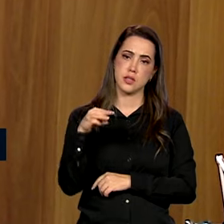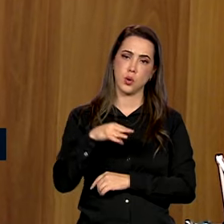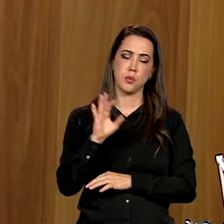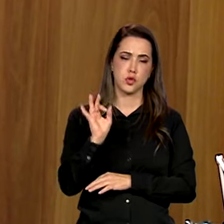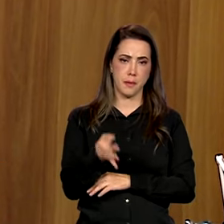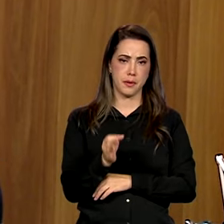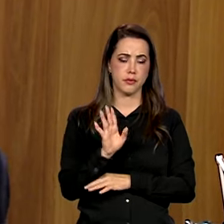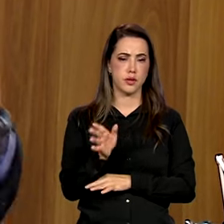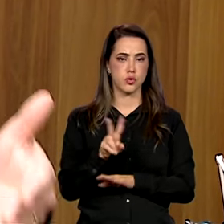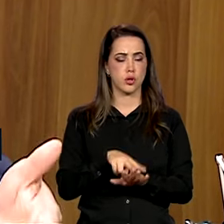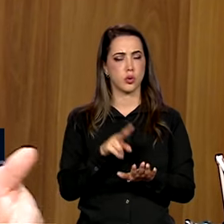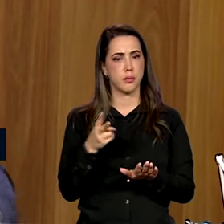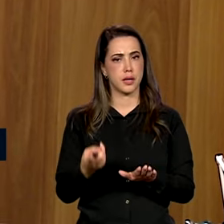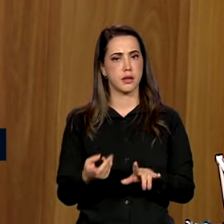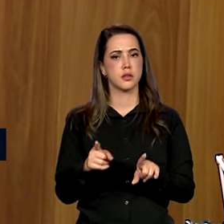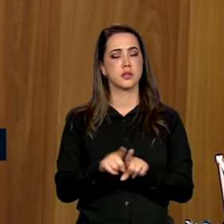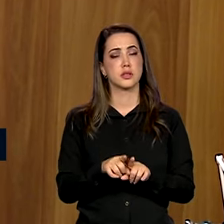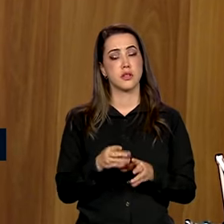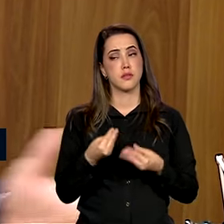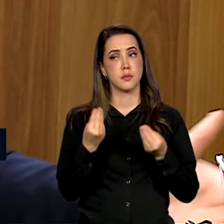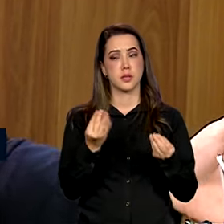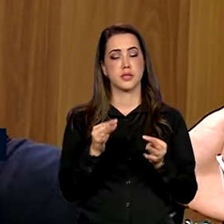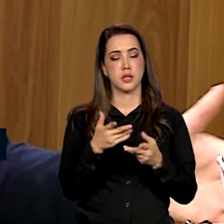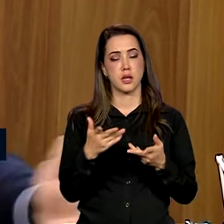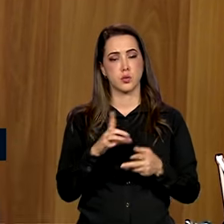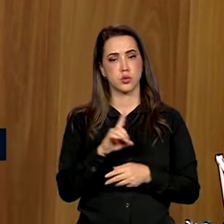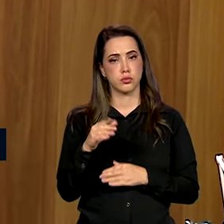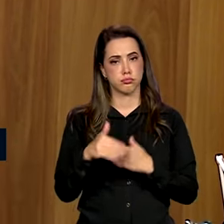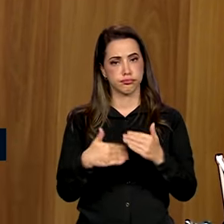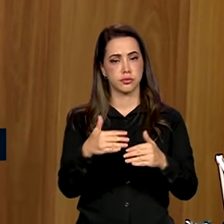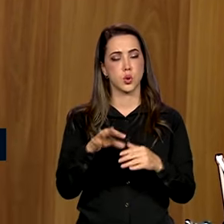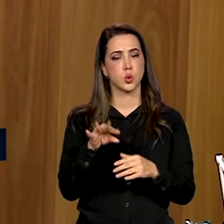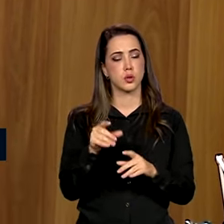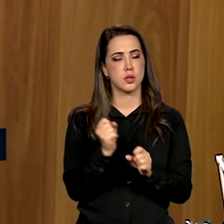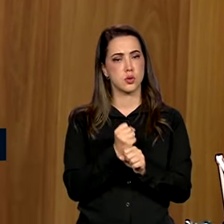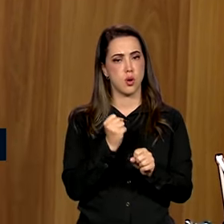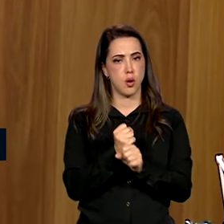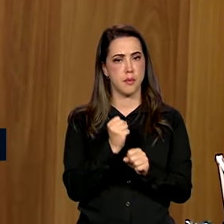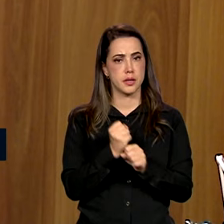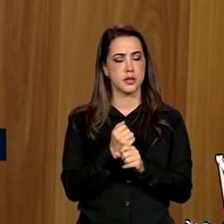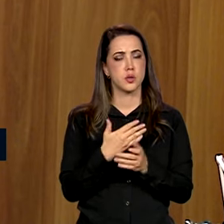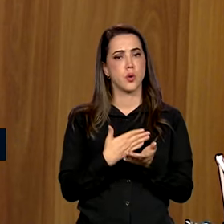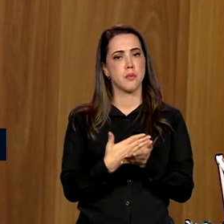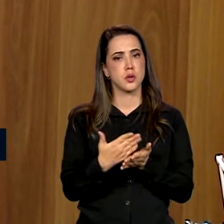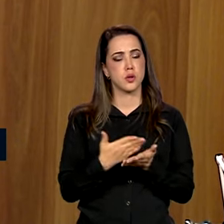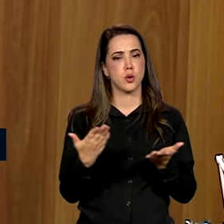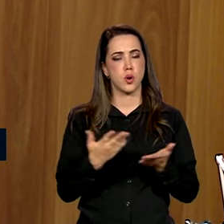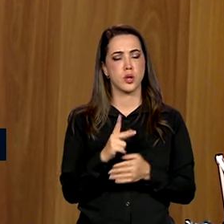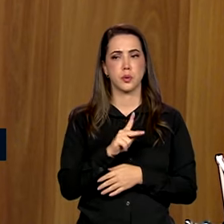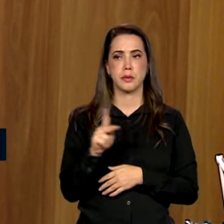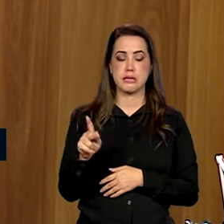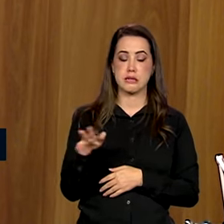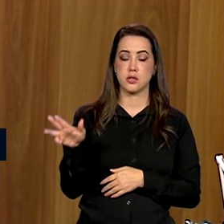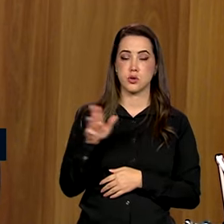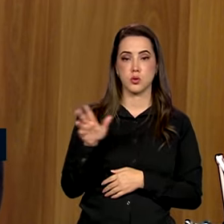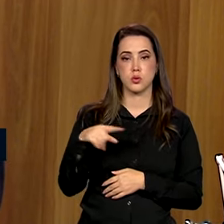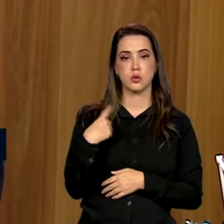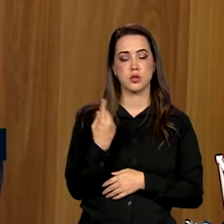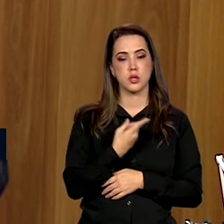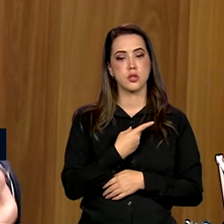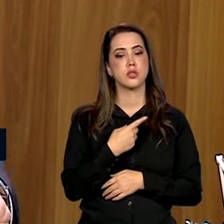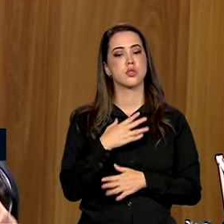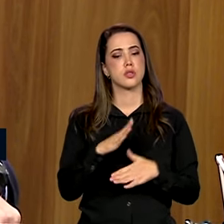também de duplicação vamos entregar nos próximos dias todas as obras reiniciadas agora no governo é do presidente Lula estamos assim